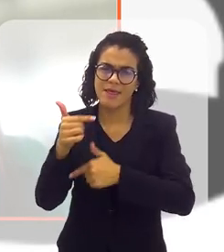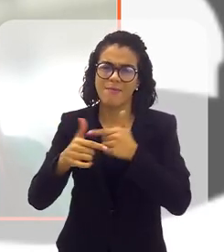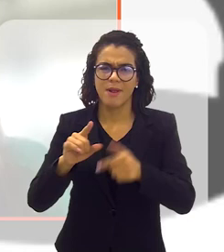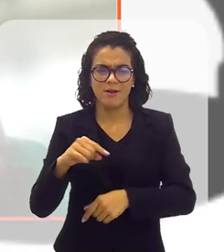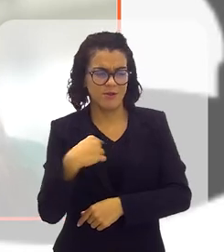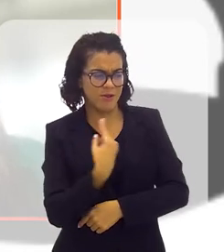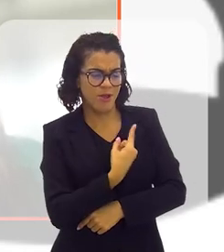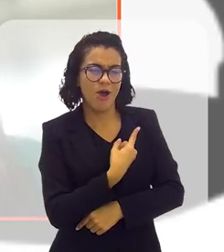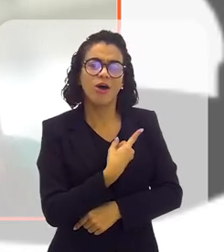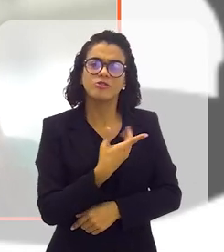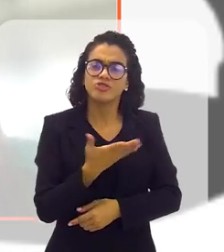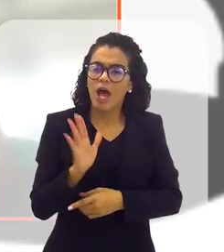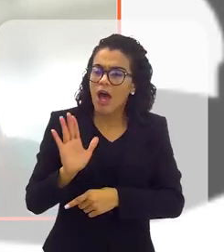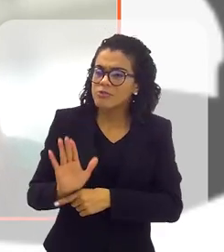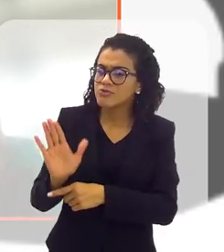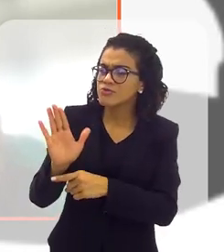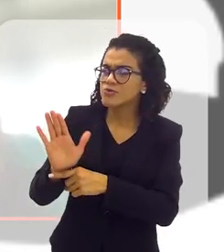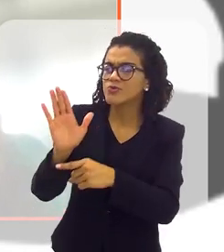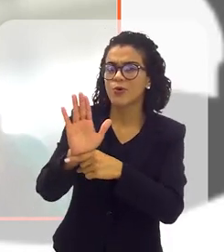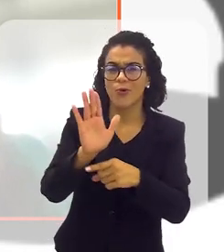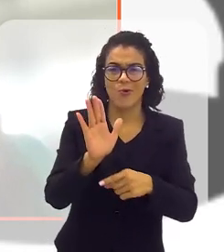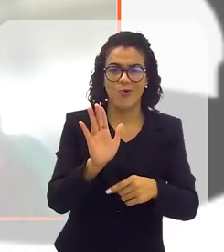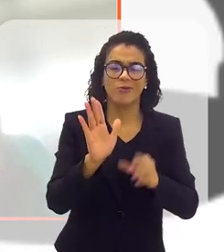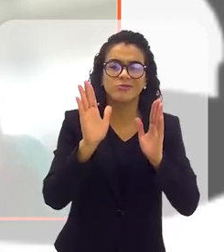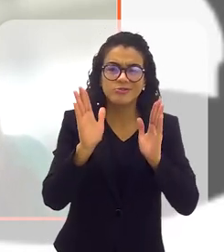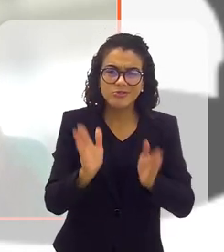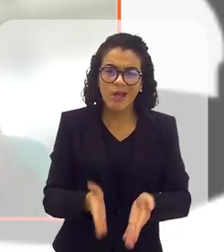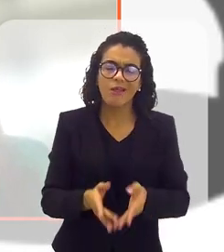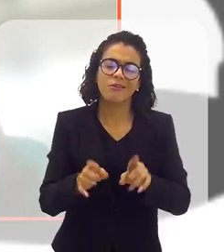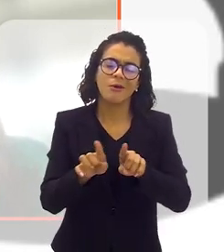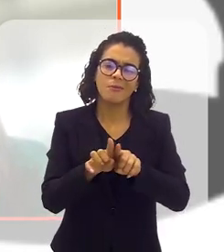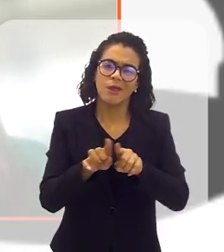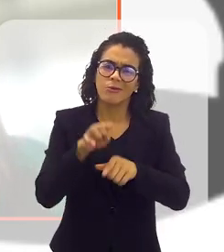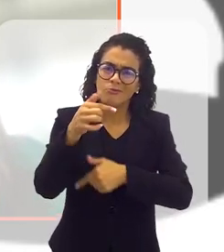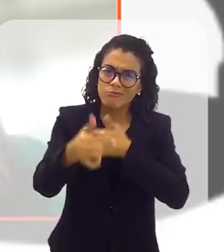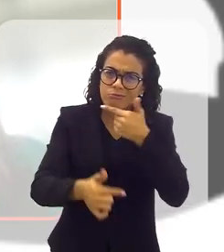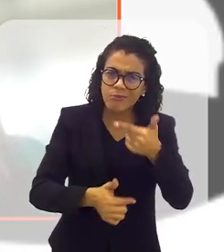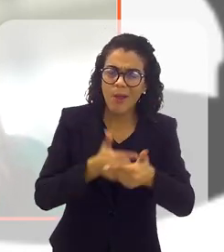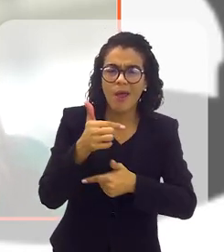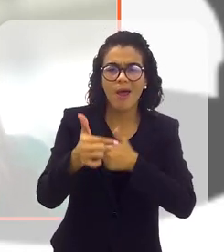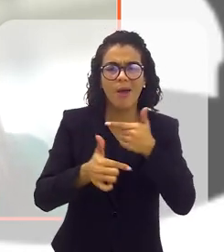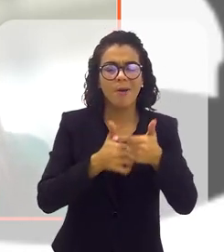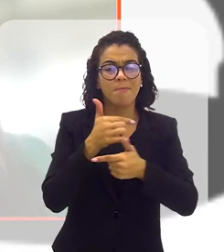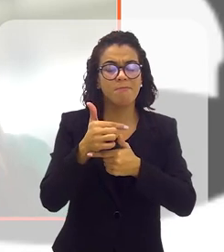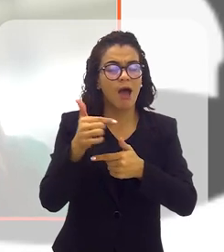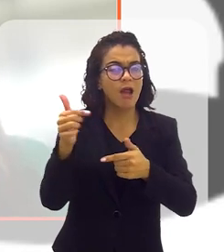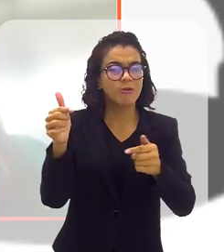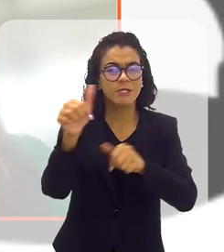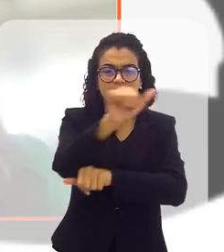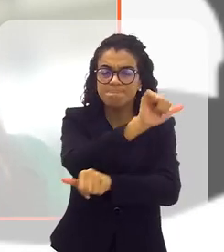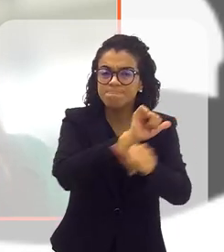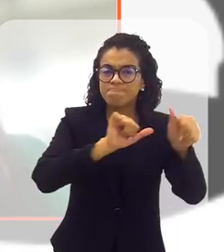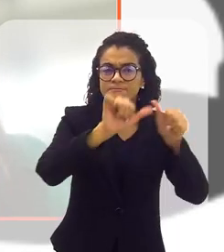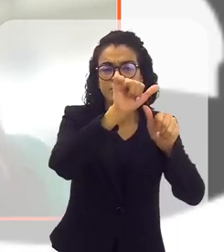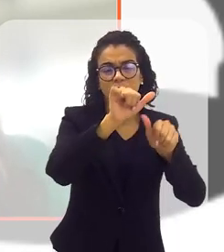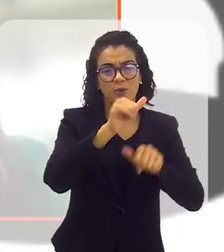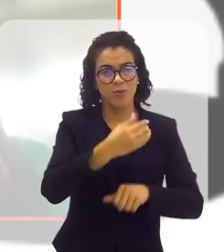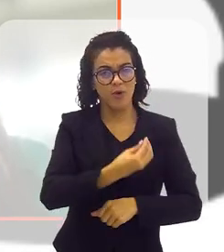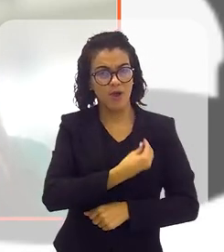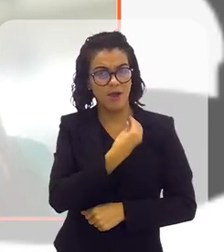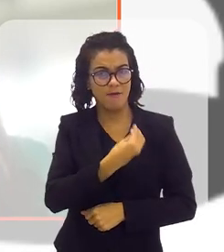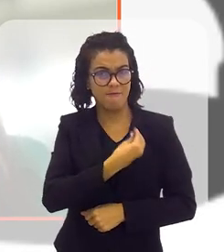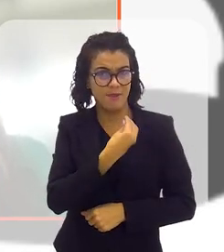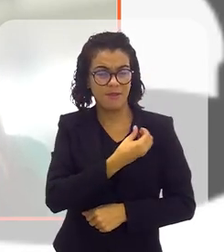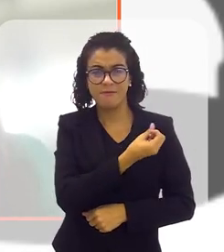tem feito a diferença na vida de outras pessoas, ou seja, a gente tem feito aí um trabalho transformador na